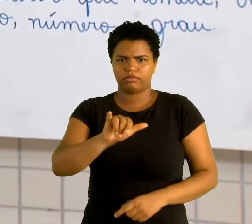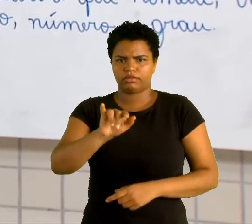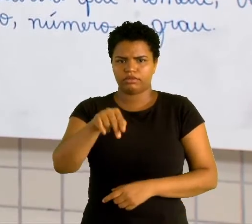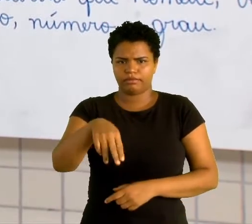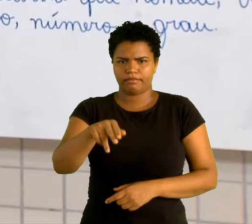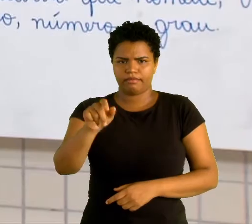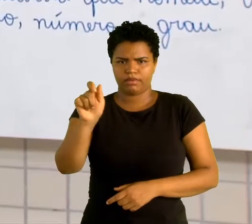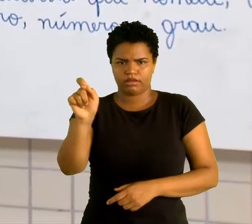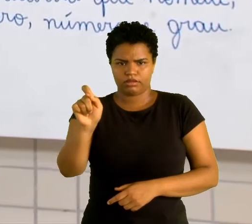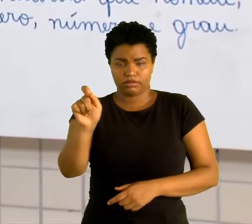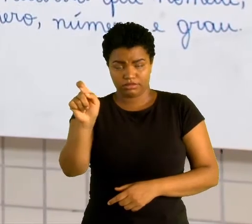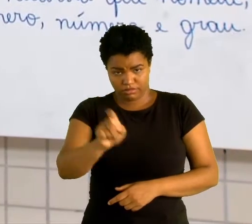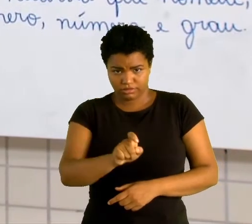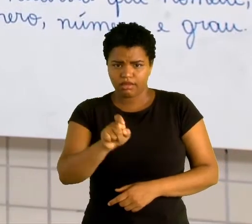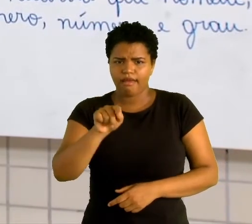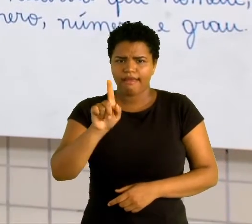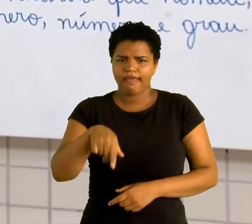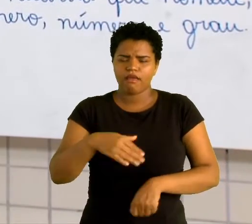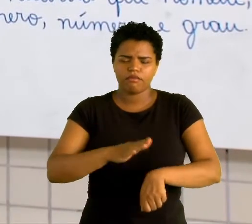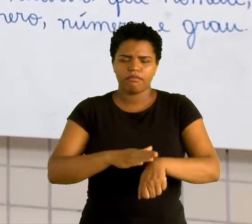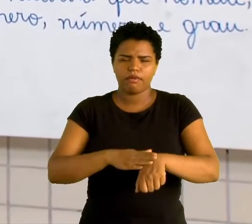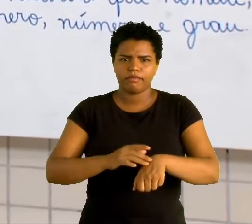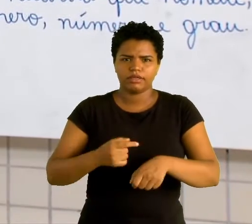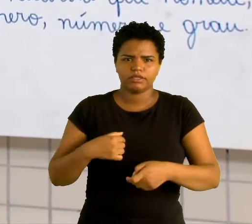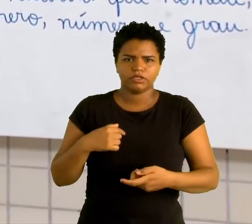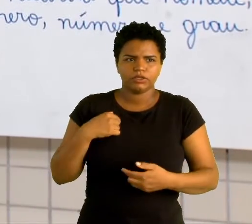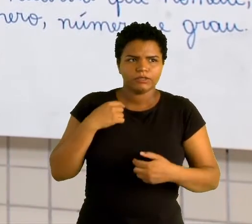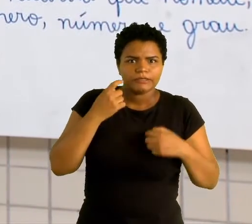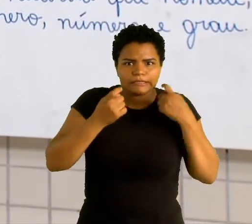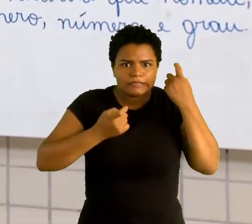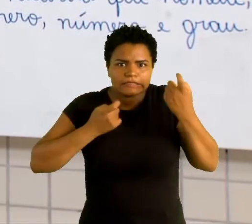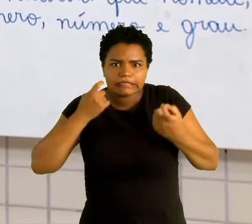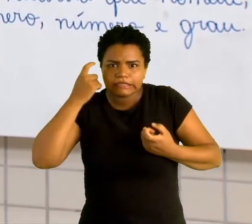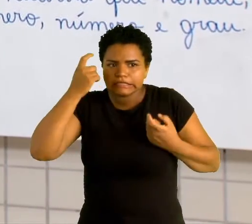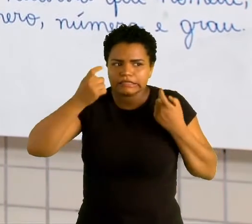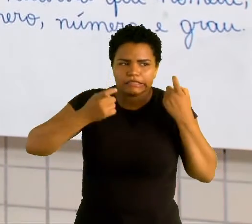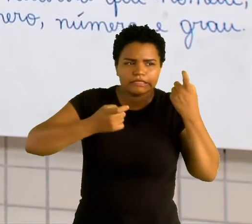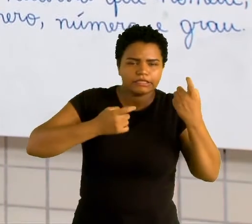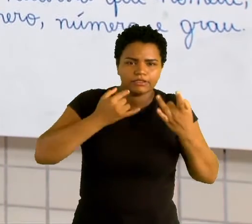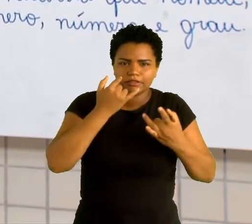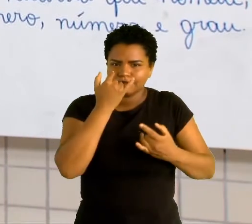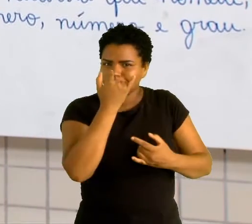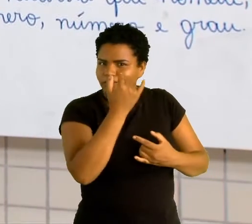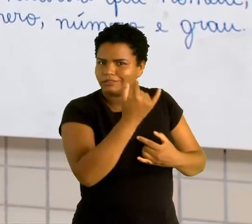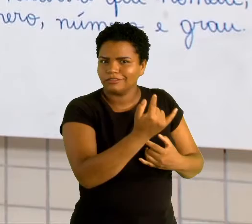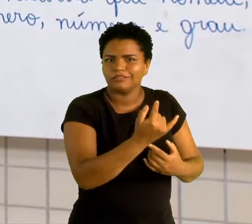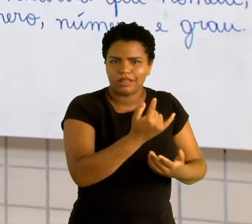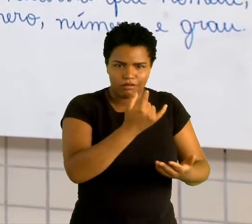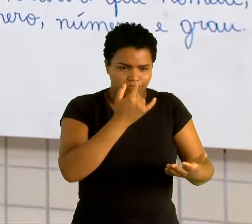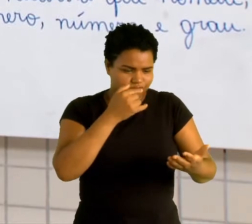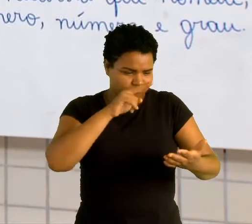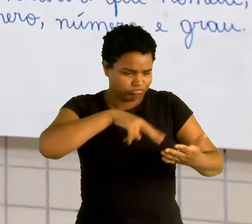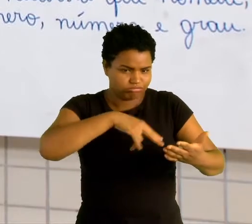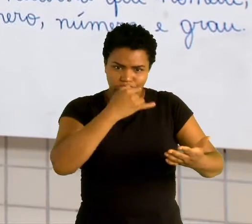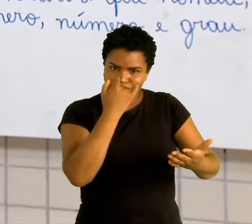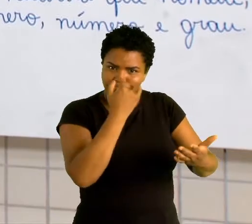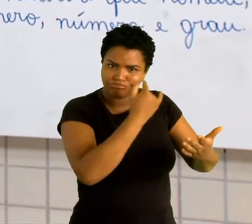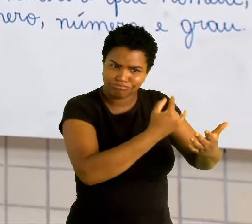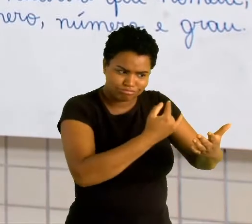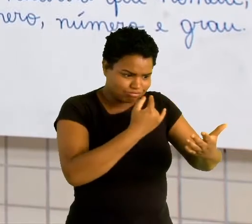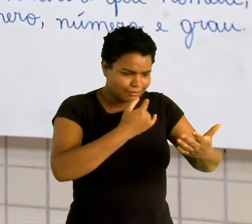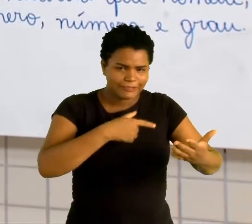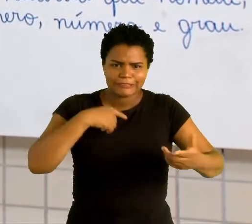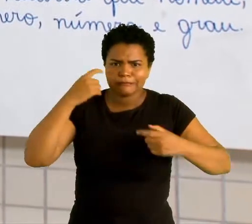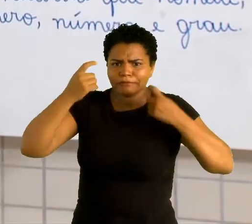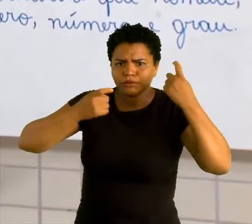tensão, Então, a gente vai ficar preocupado, vai atrair a atenção do leitor e ele vai ficar